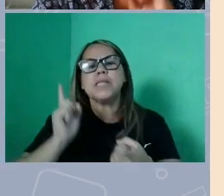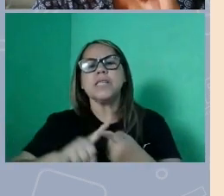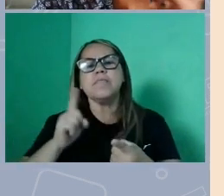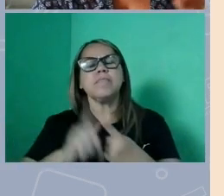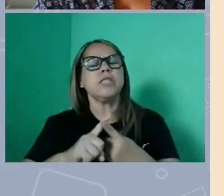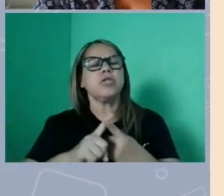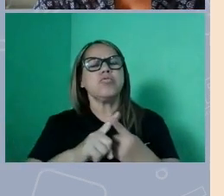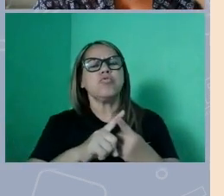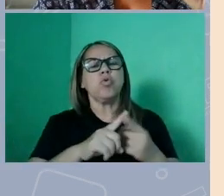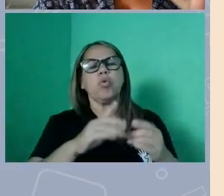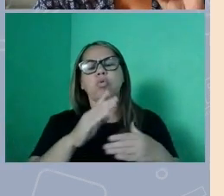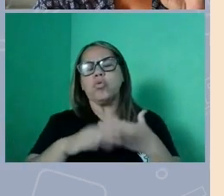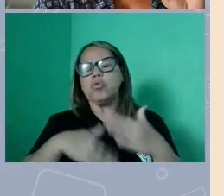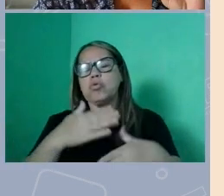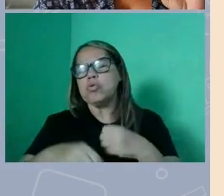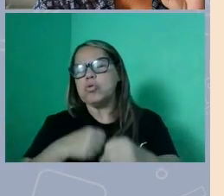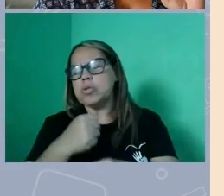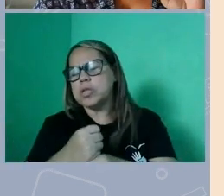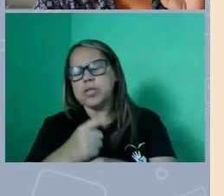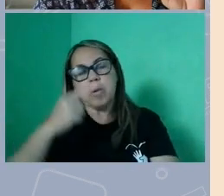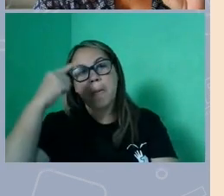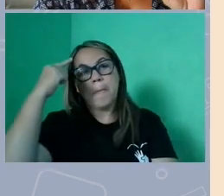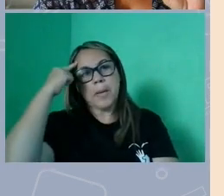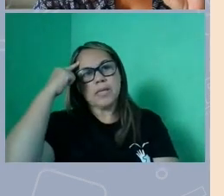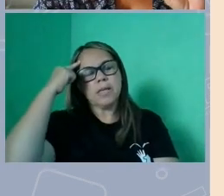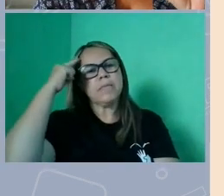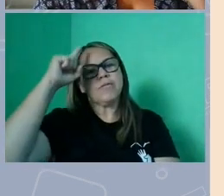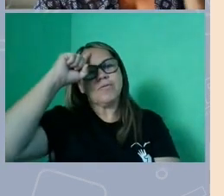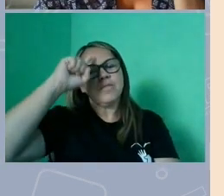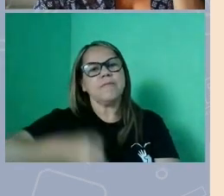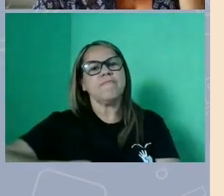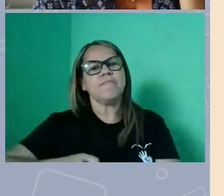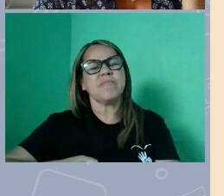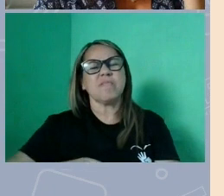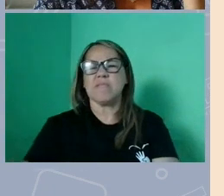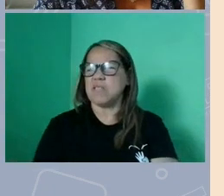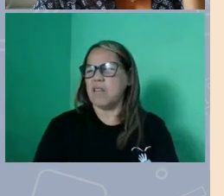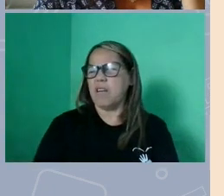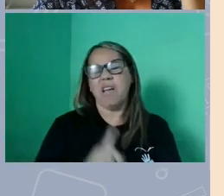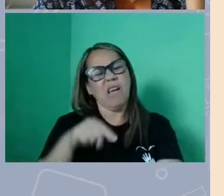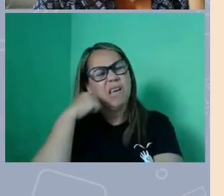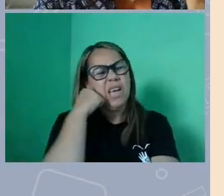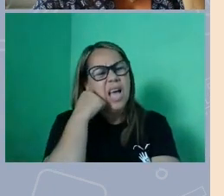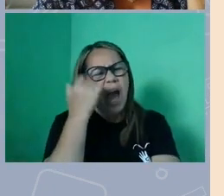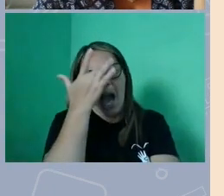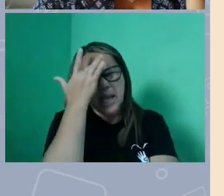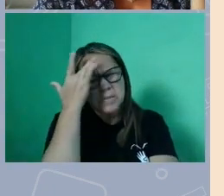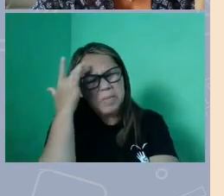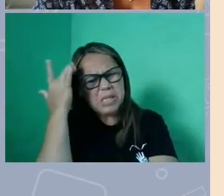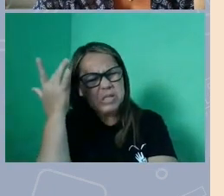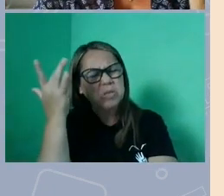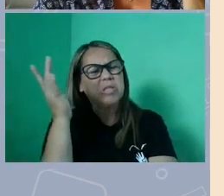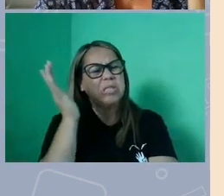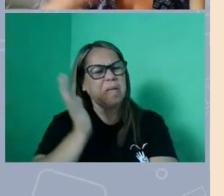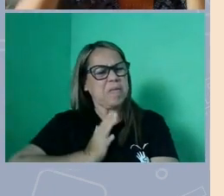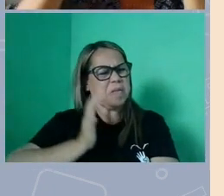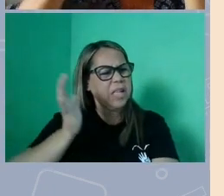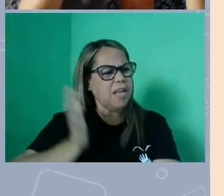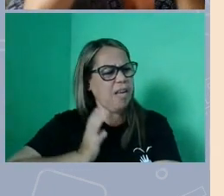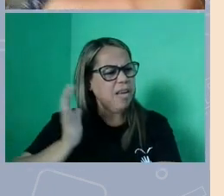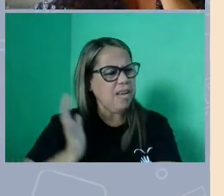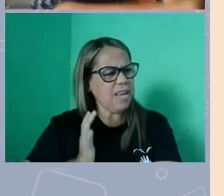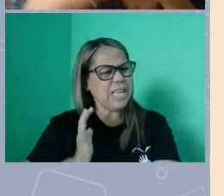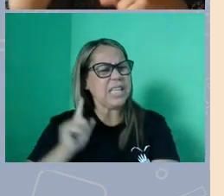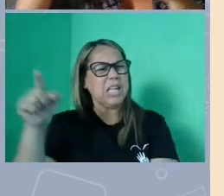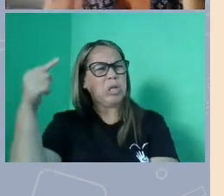épocas os pensamentos dominantes será que as pessoas que tem mais poder econômico aquisitivo que elas